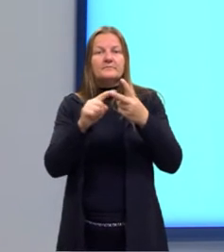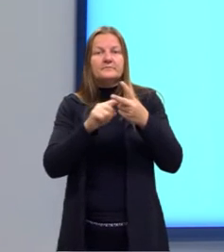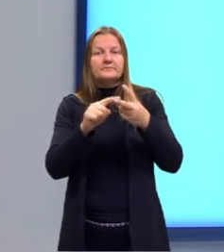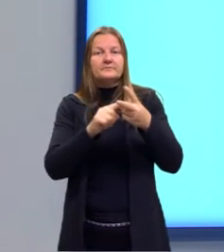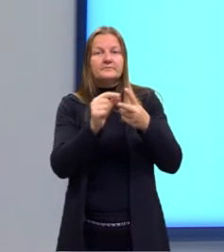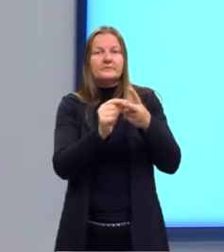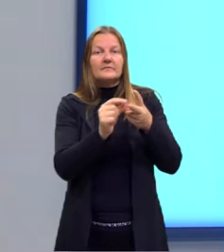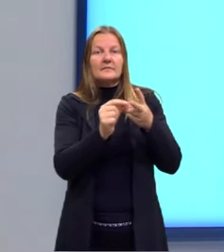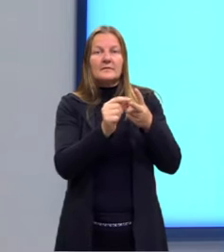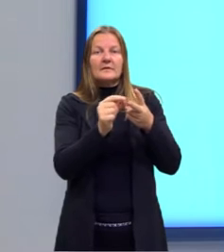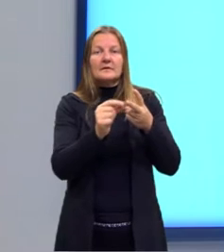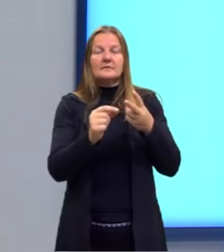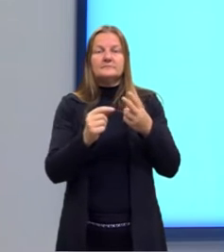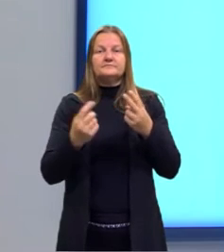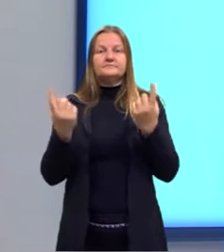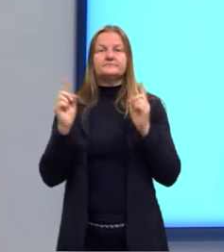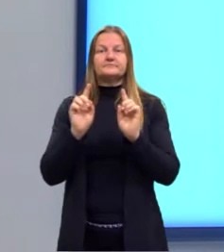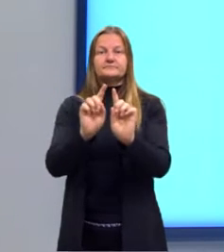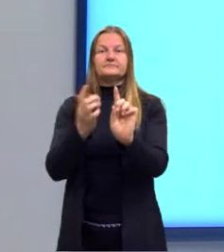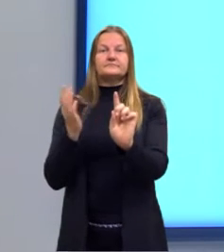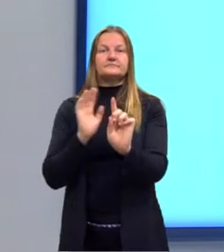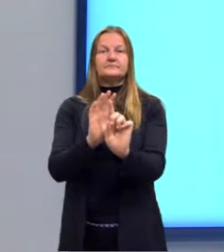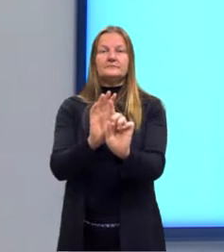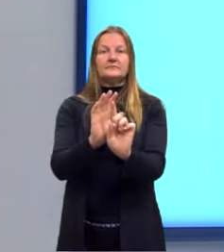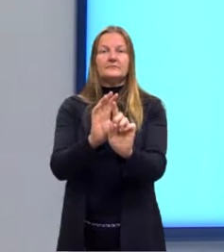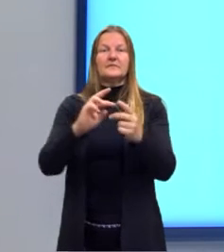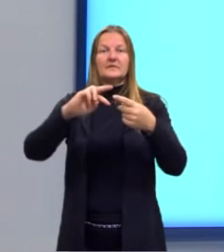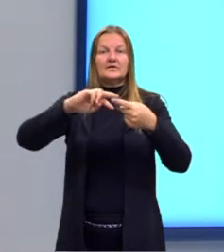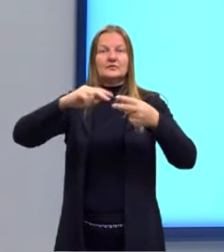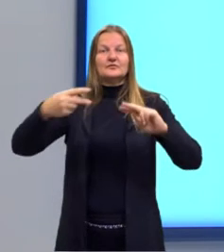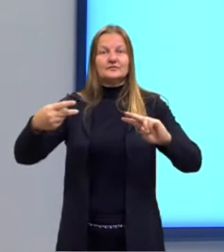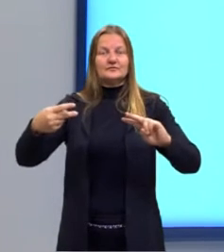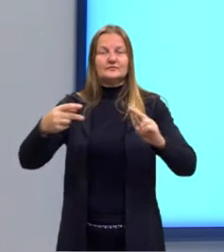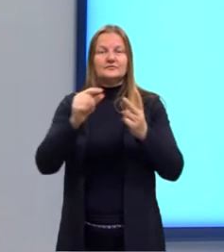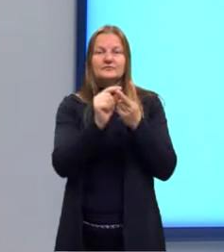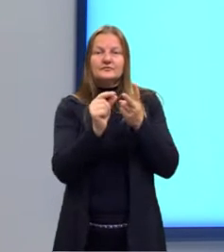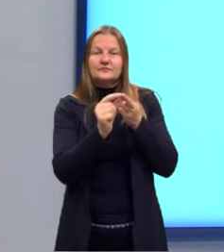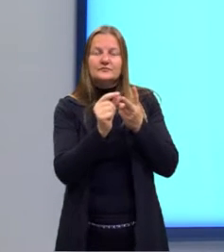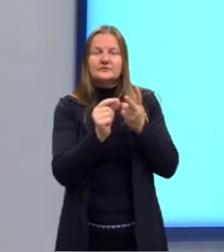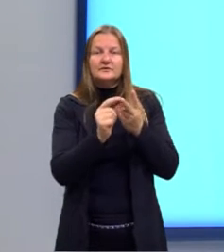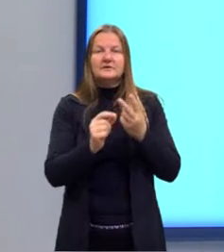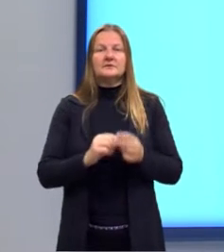indício de que os pais eles são heterozigotos